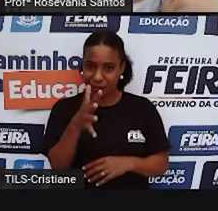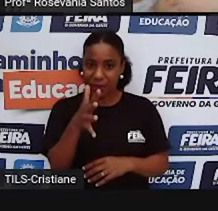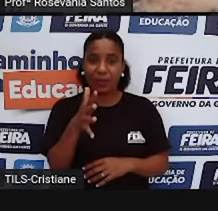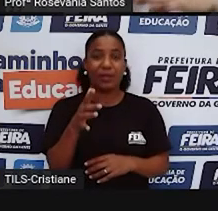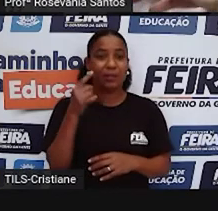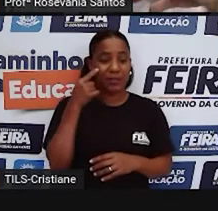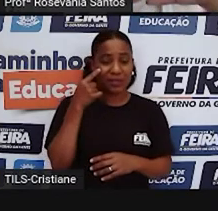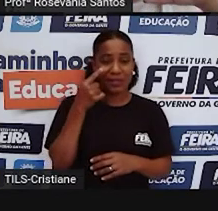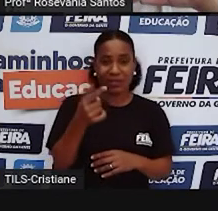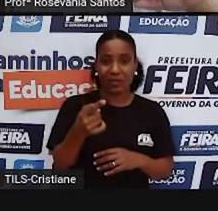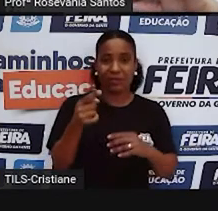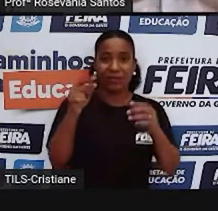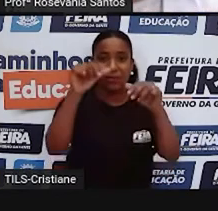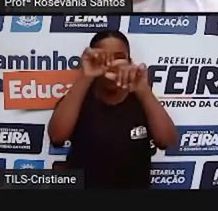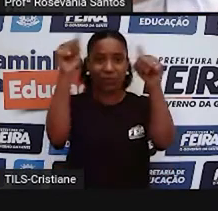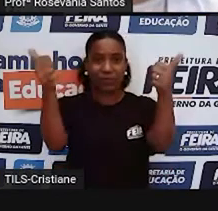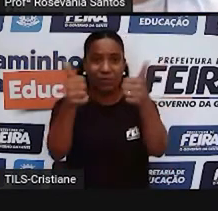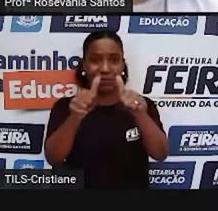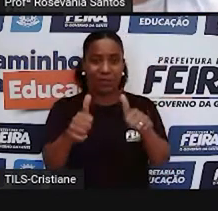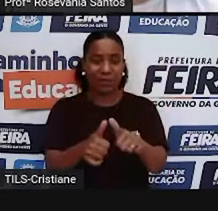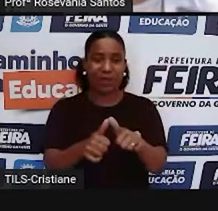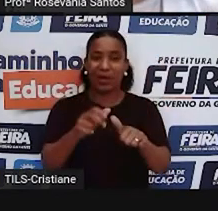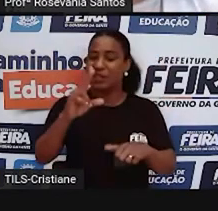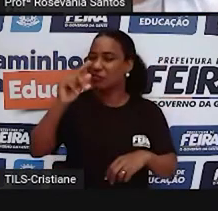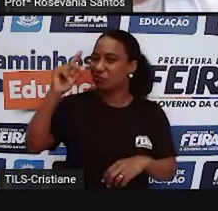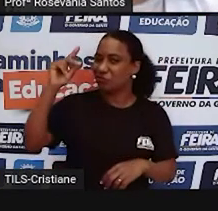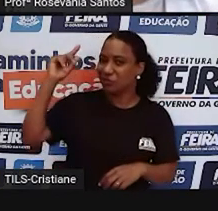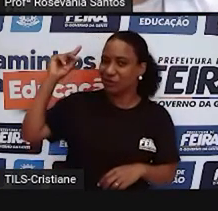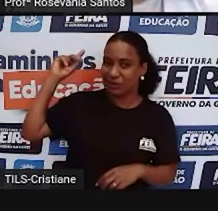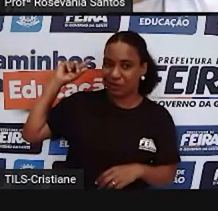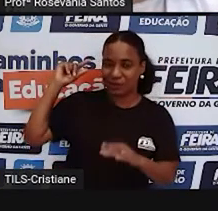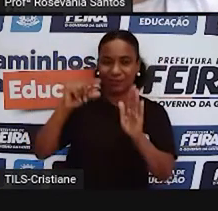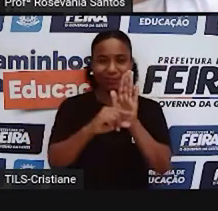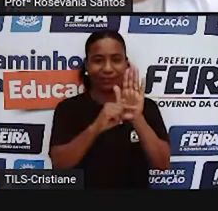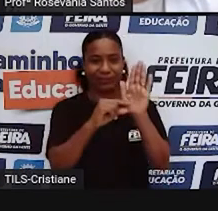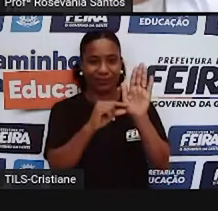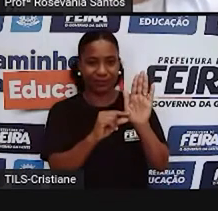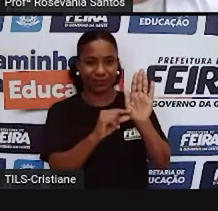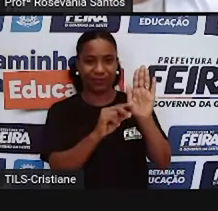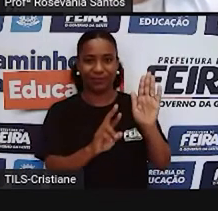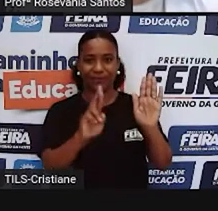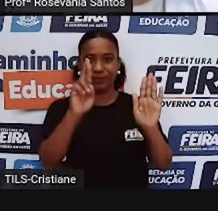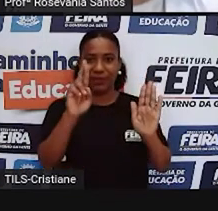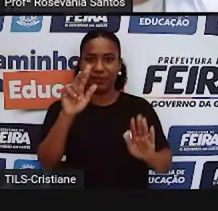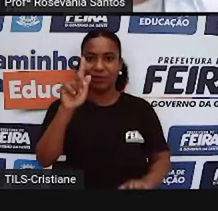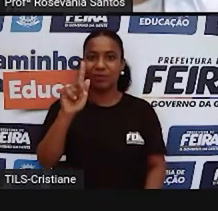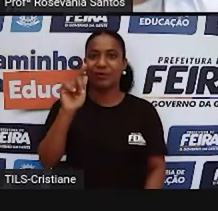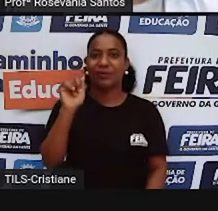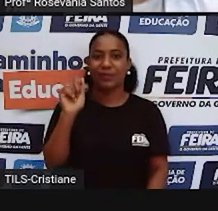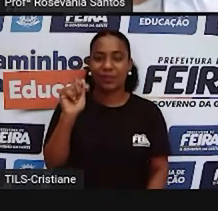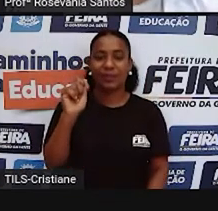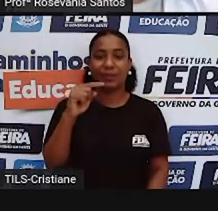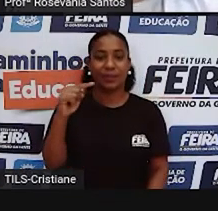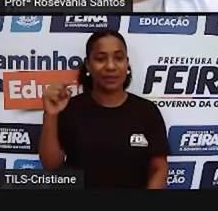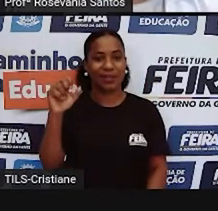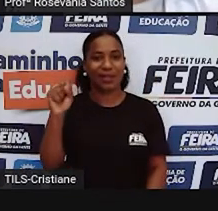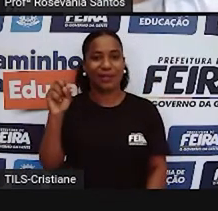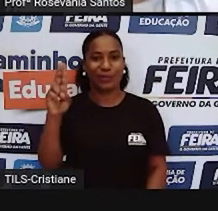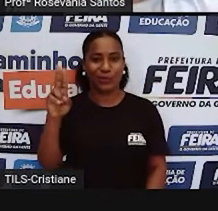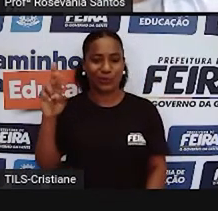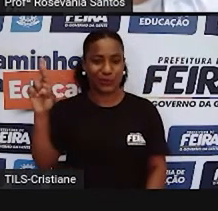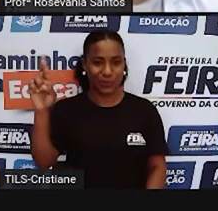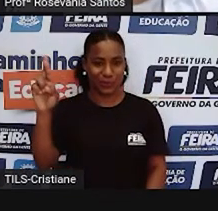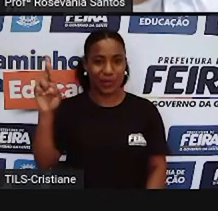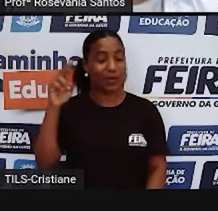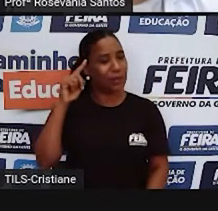assim, de todos os mapas que já tinham sido descobertos, esse era o mais antigo. E durante